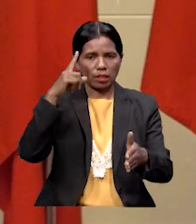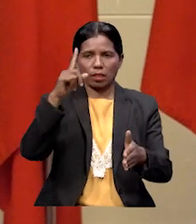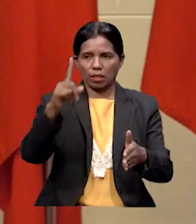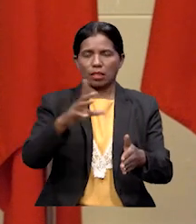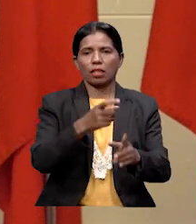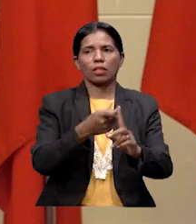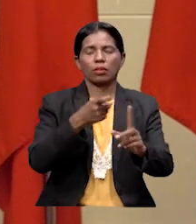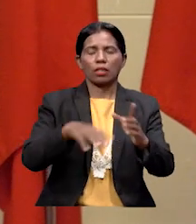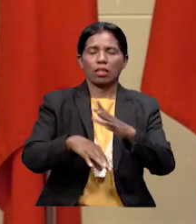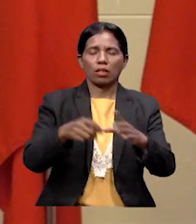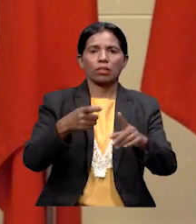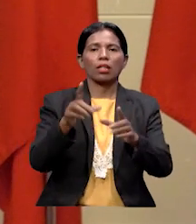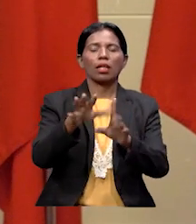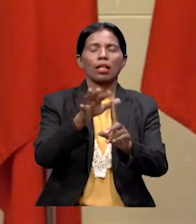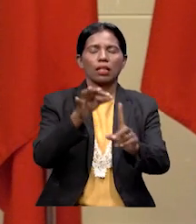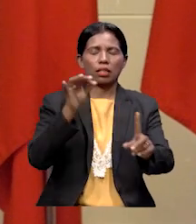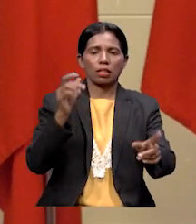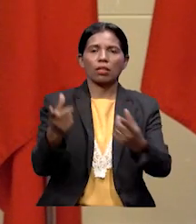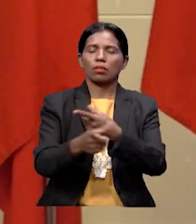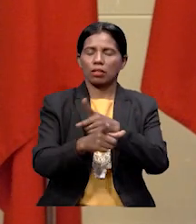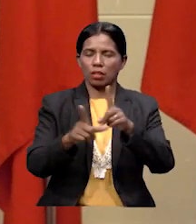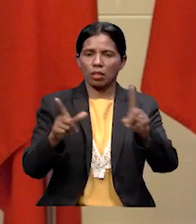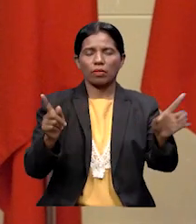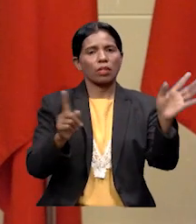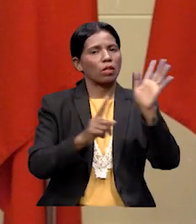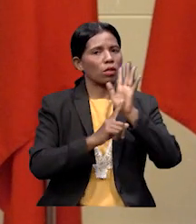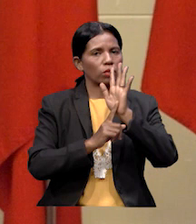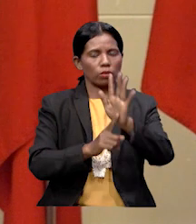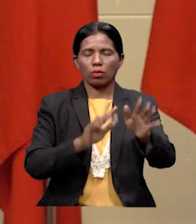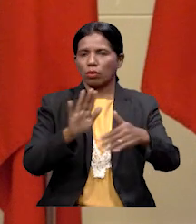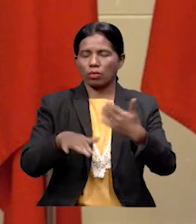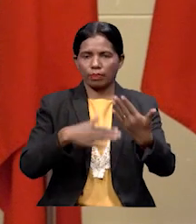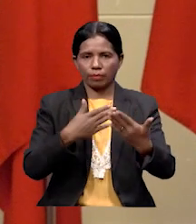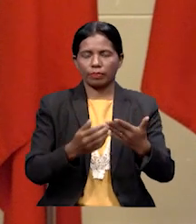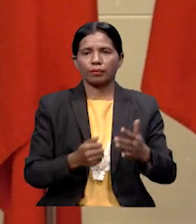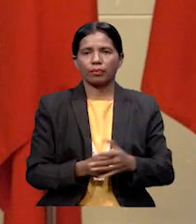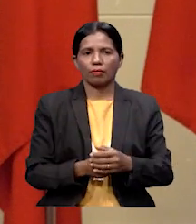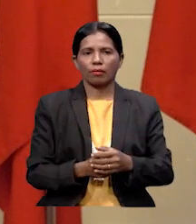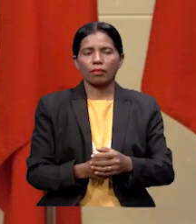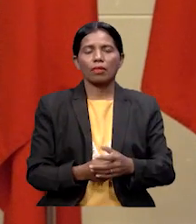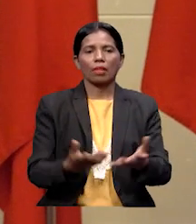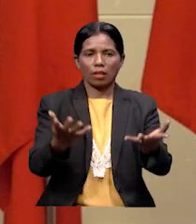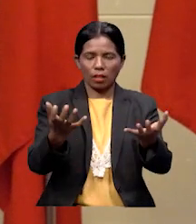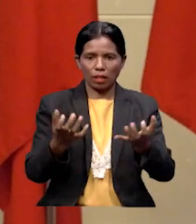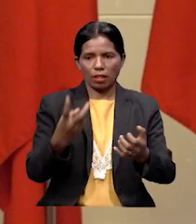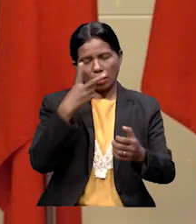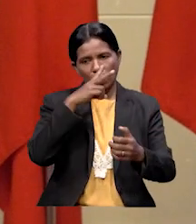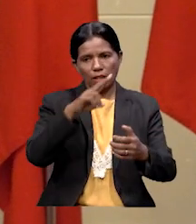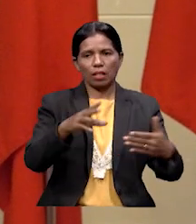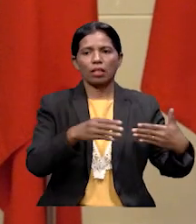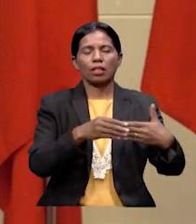russi eleições livres e transparentes, uma governação dinâmica, competente e séria. Se hakarakare, liderança